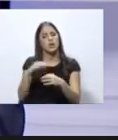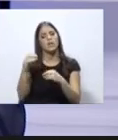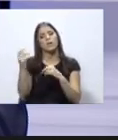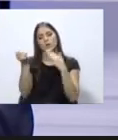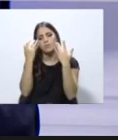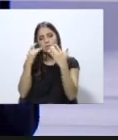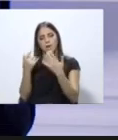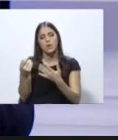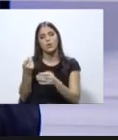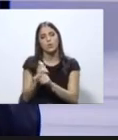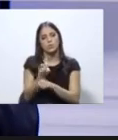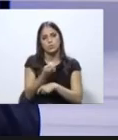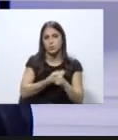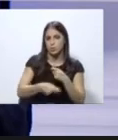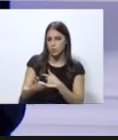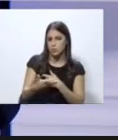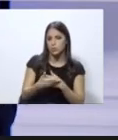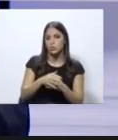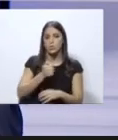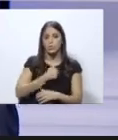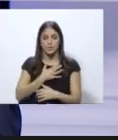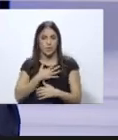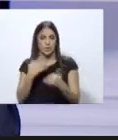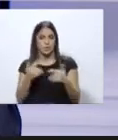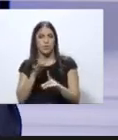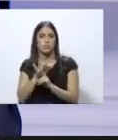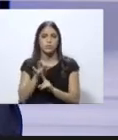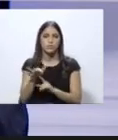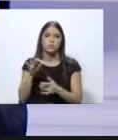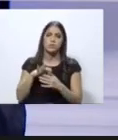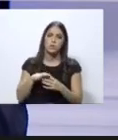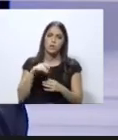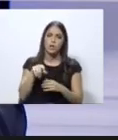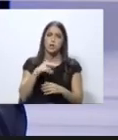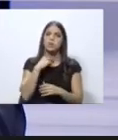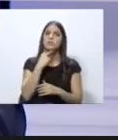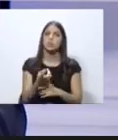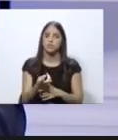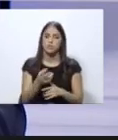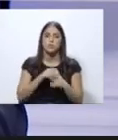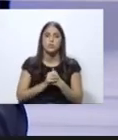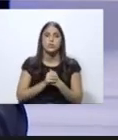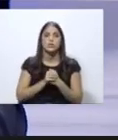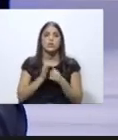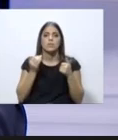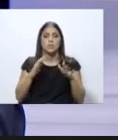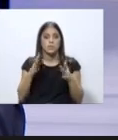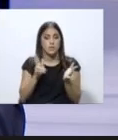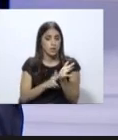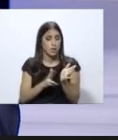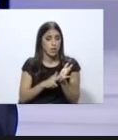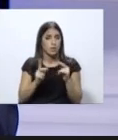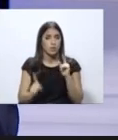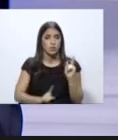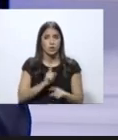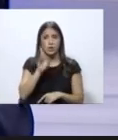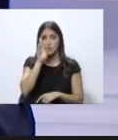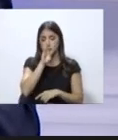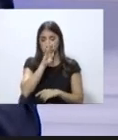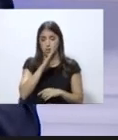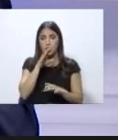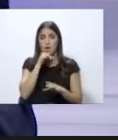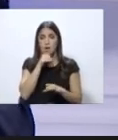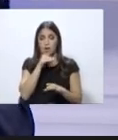o mundo dos negócios, os empresários têm influência sobre estes porta-vozes de interesses económicos. A verdade é que, se a autoridade